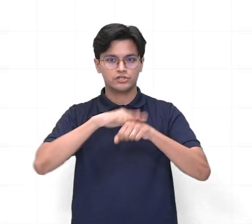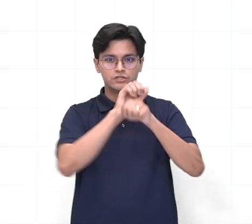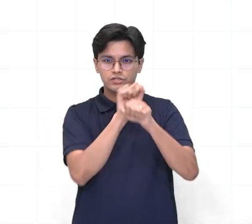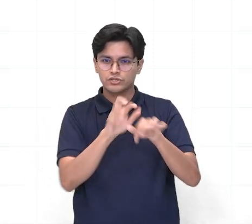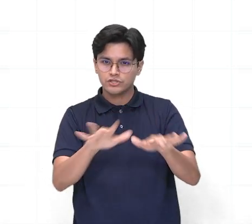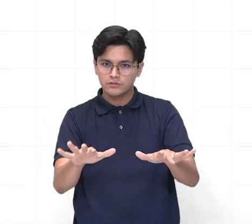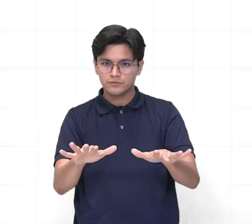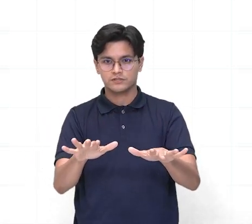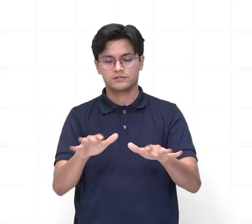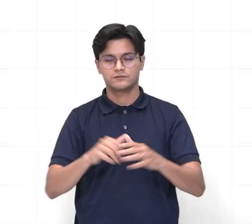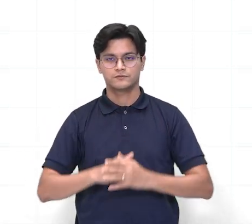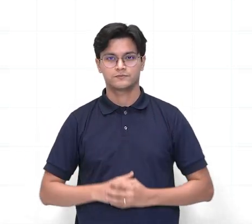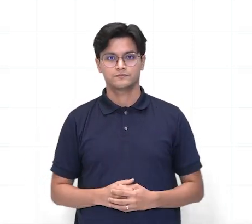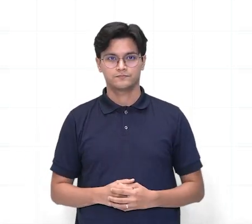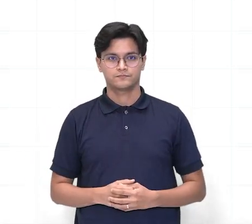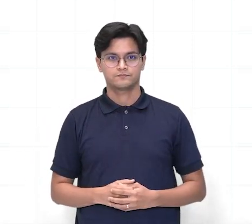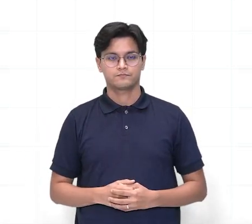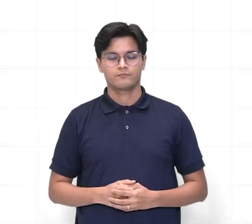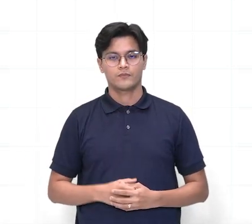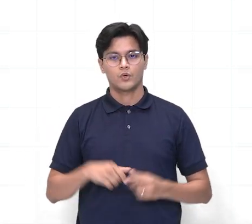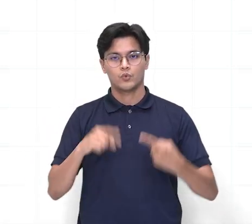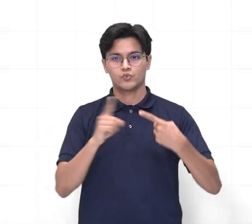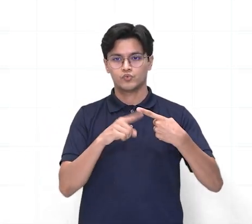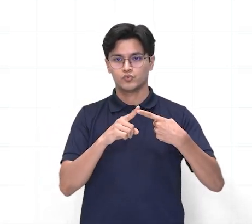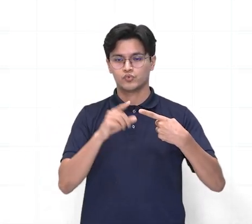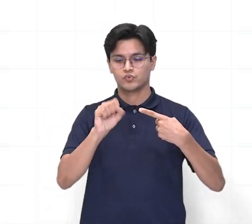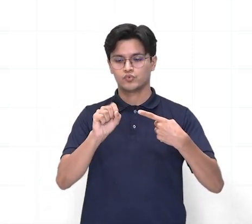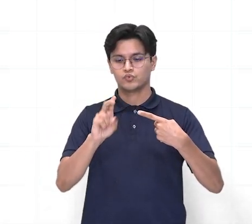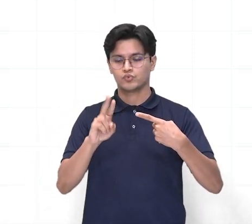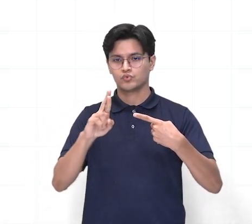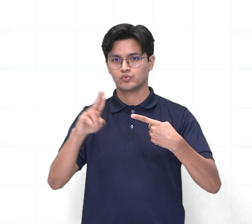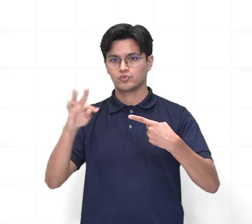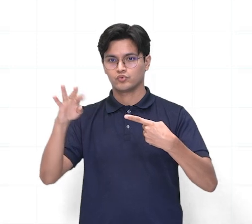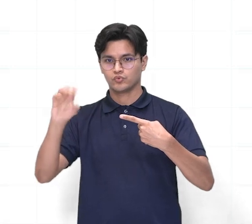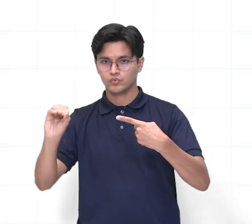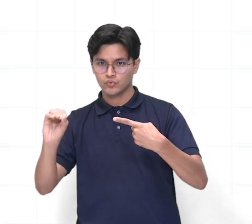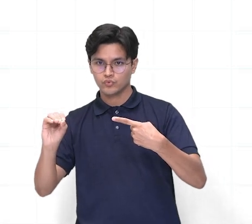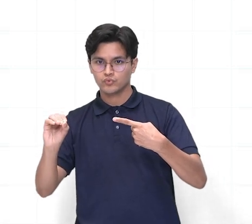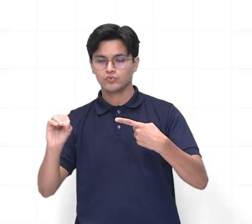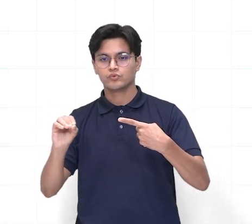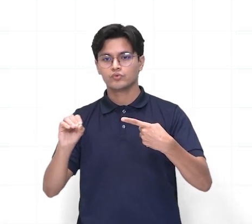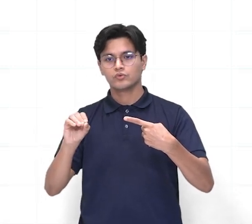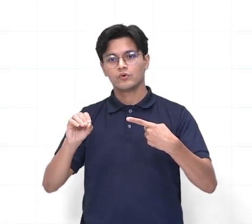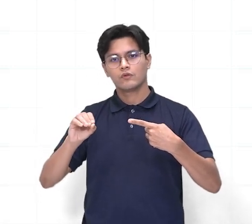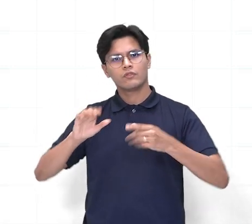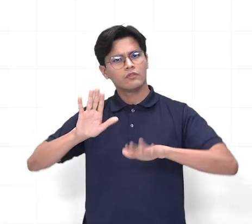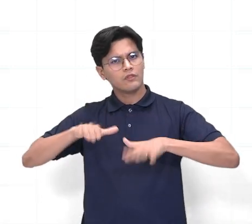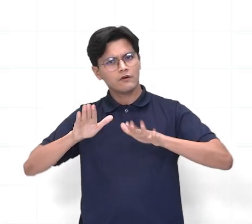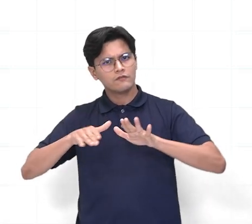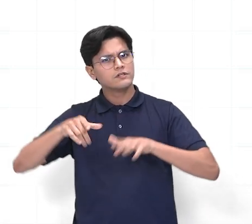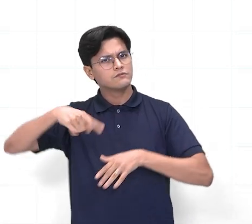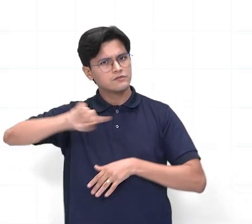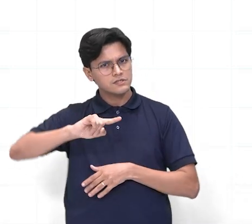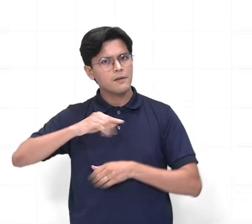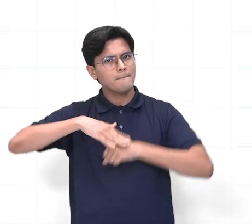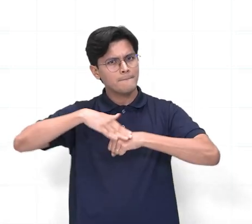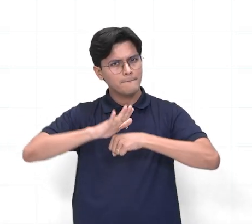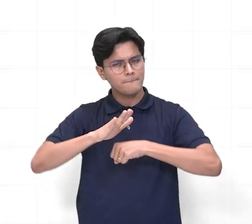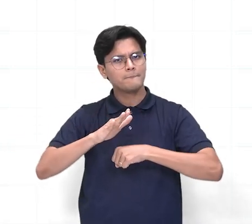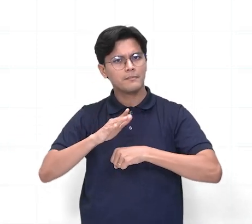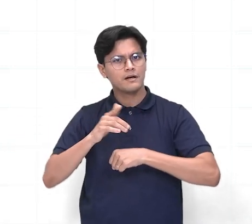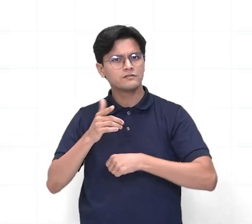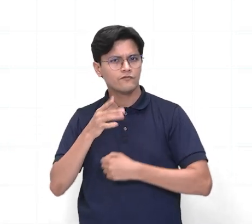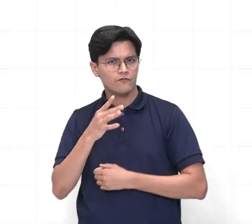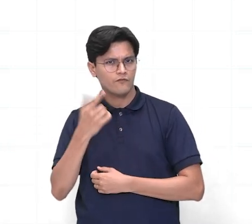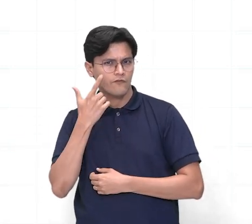O surto, ele é, acredito eu, um dos termos que você deve mais ouvir, porque sempre está aparecendo aí